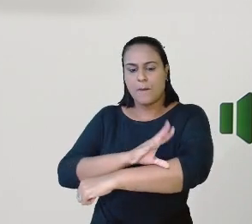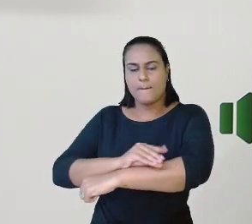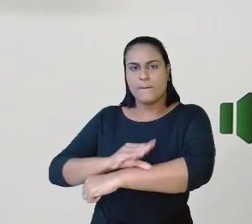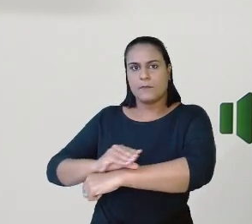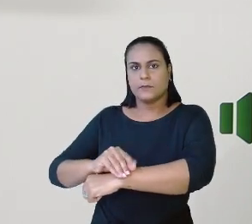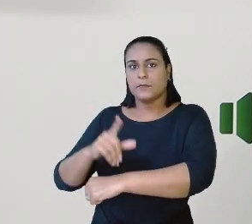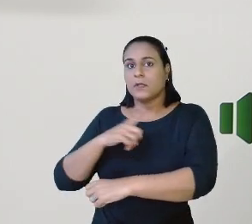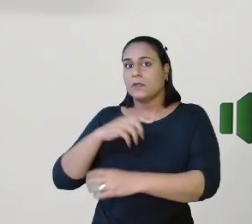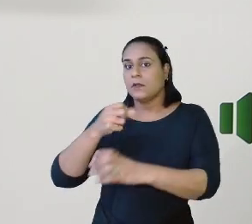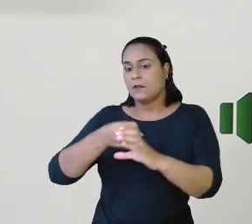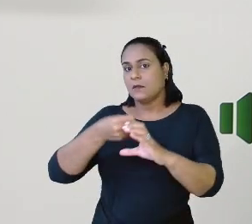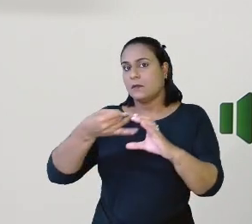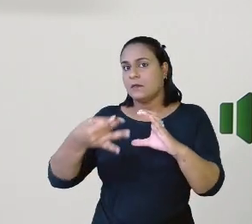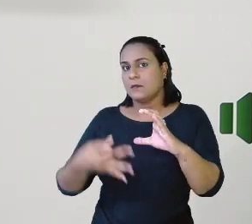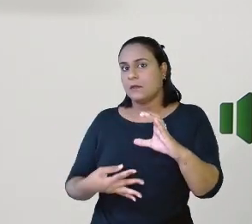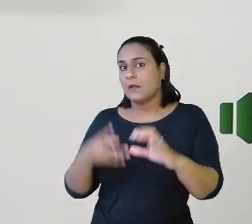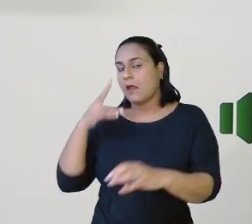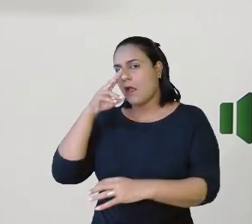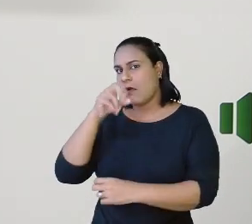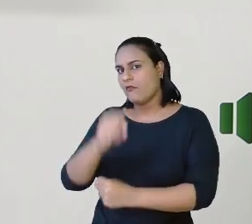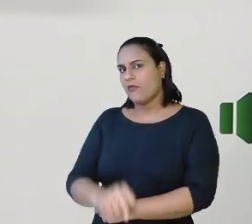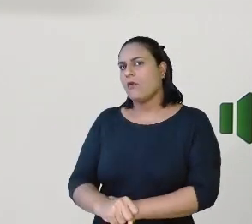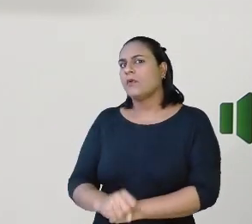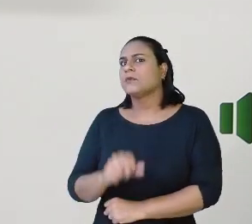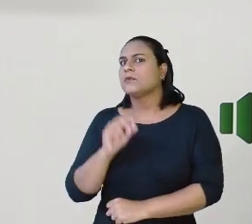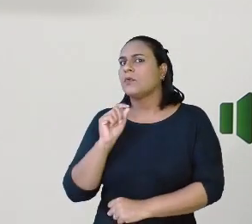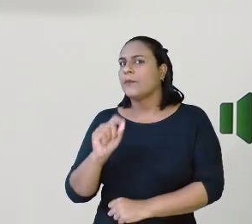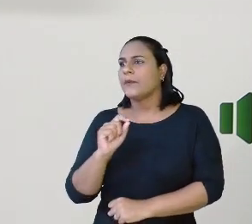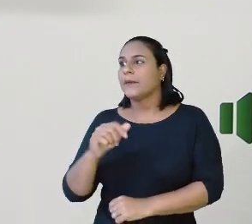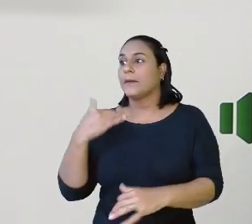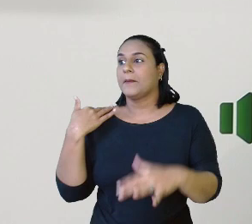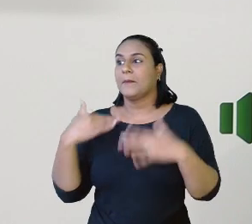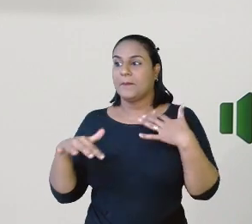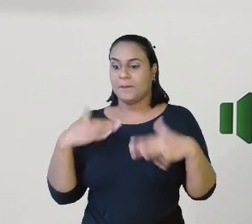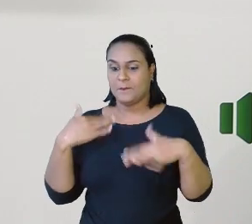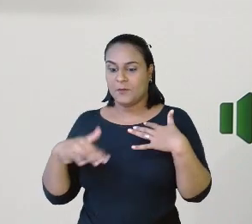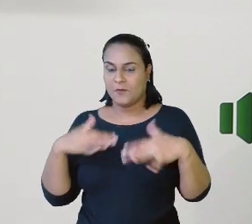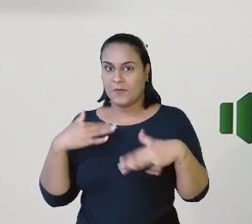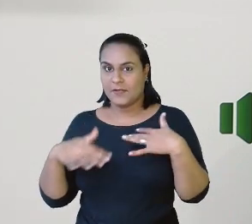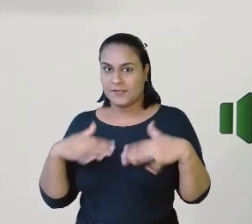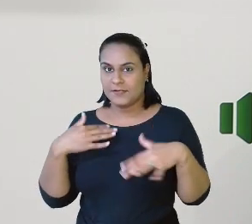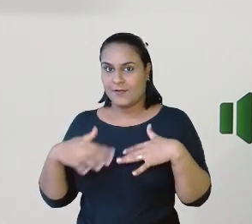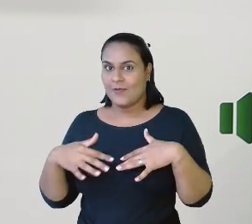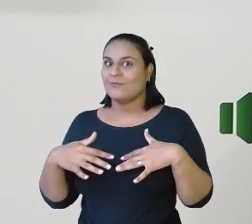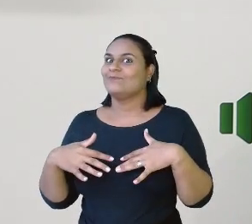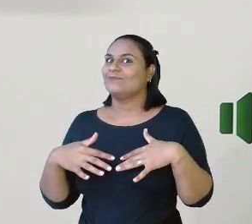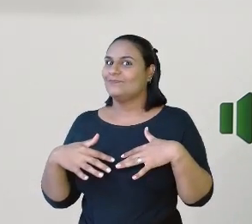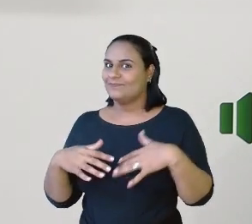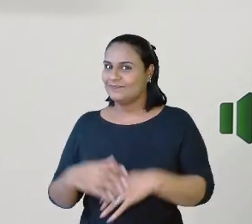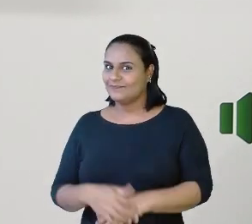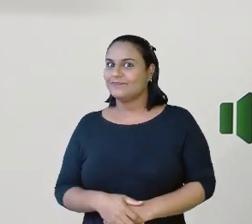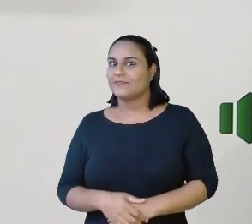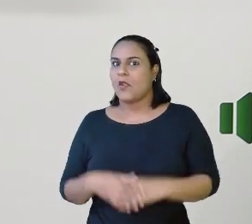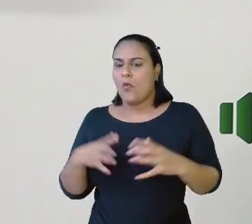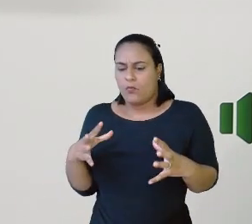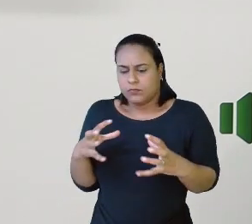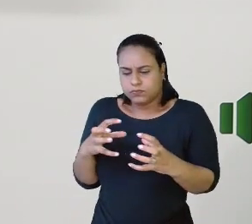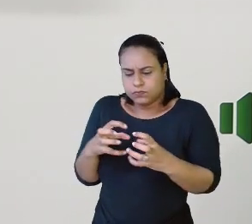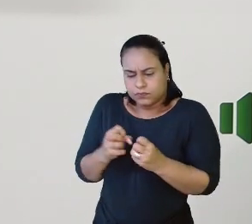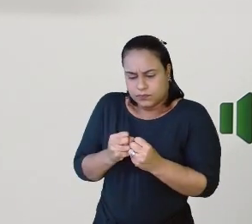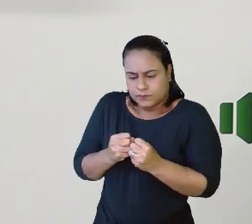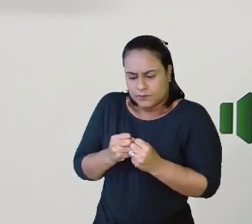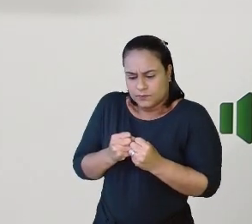a característica forte dos movimentos desses músculos, que são movimentos de